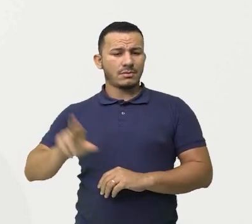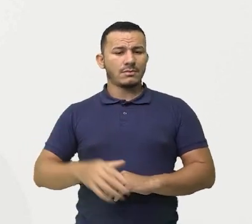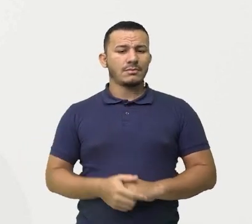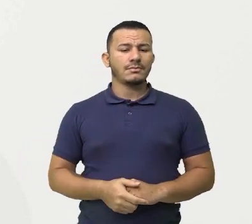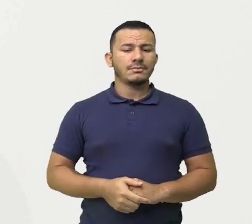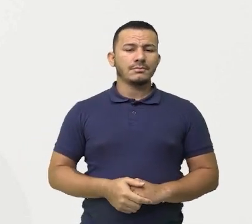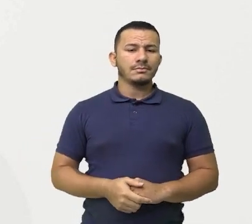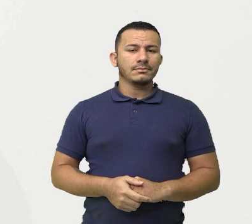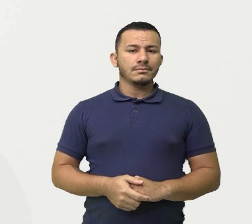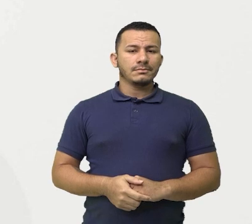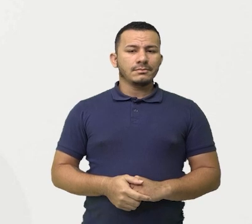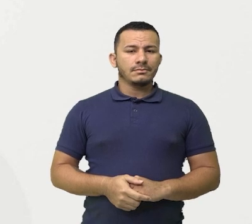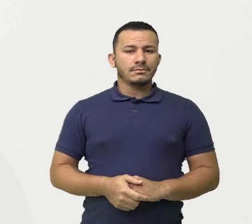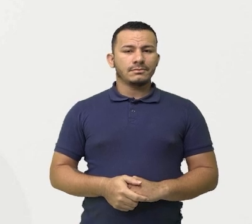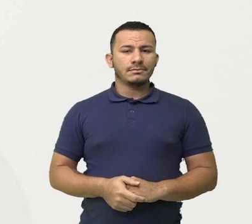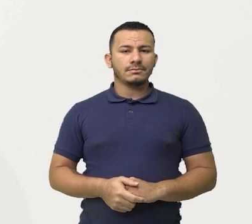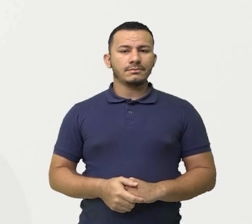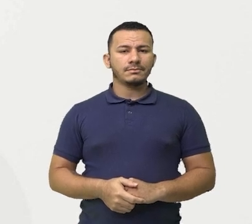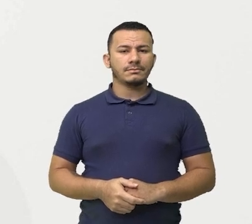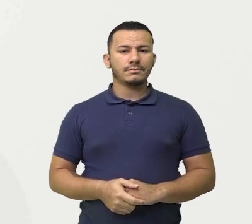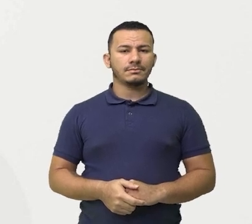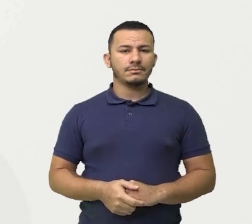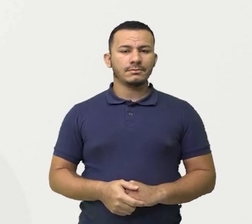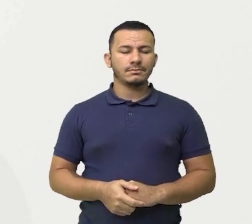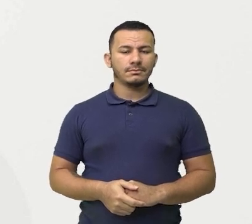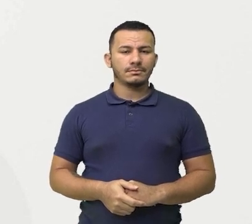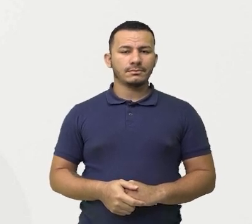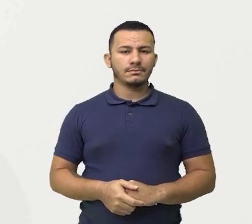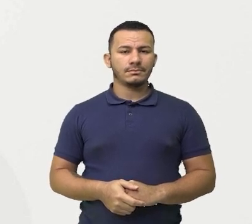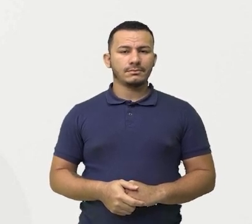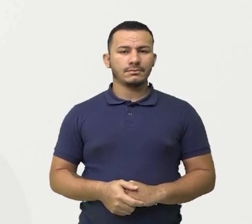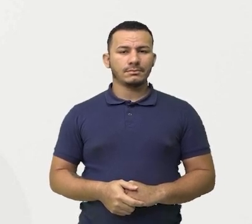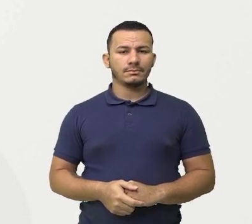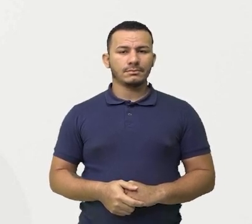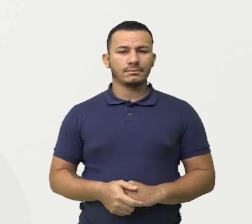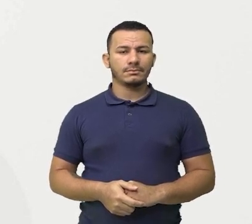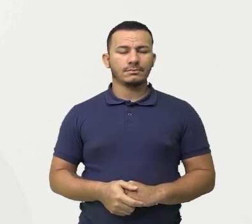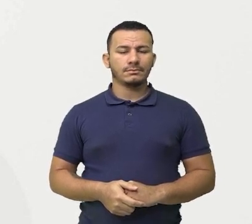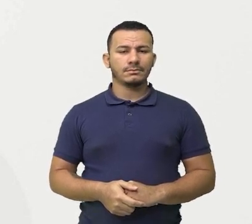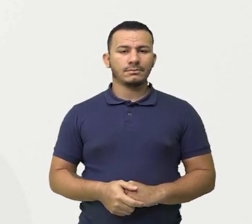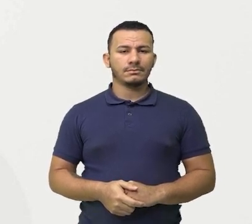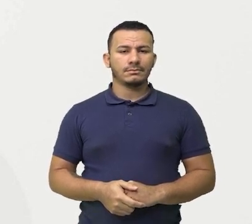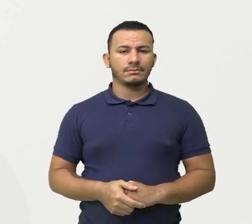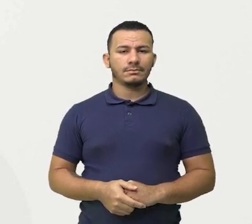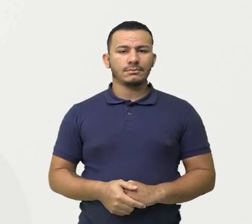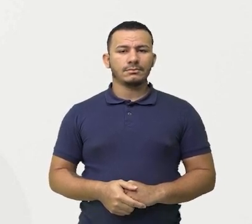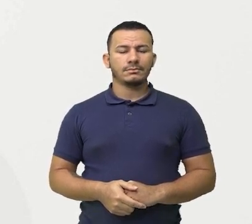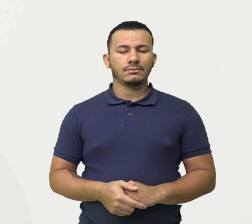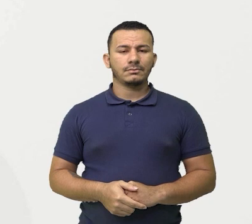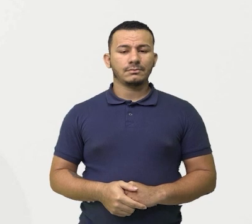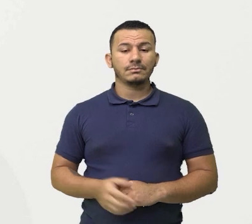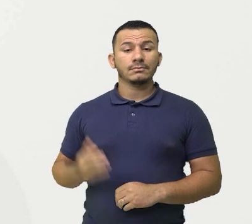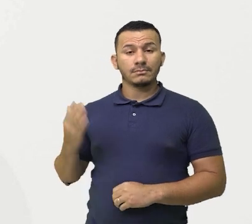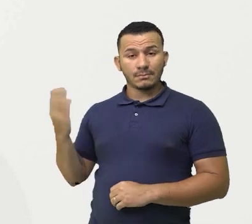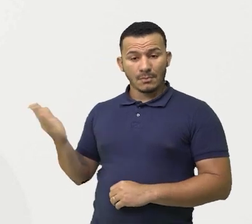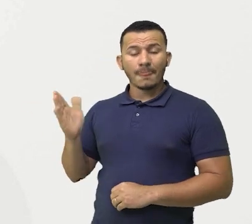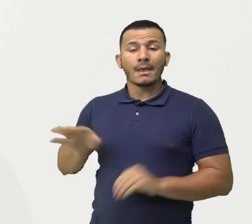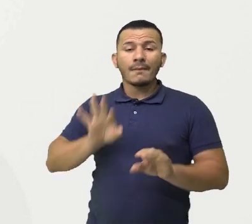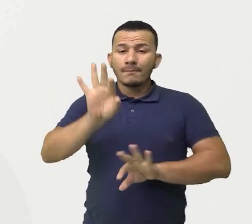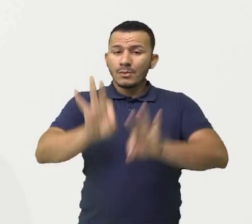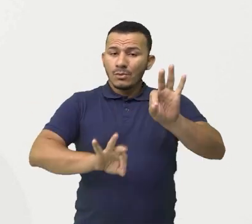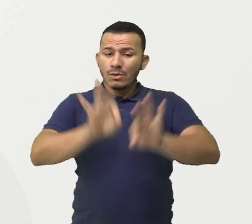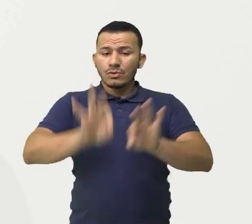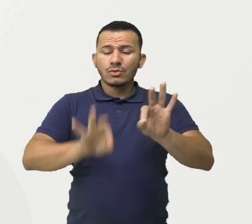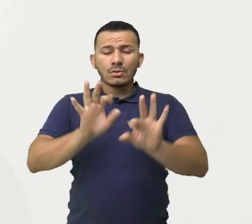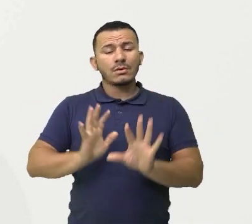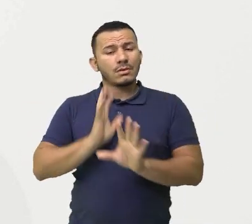bonito aqui, R$200 menos R$18. E aí, quando a gente fizer esse cálculo, nós